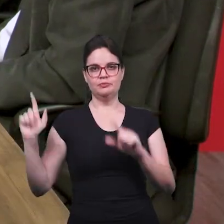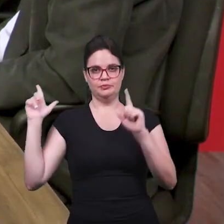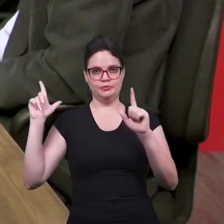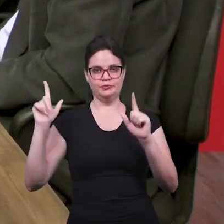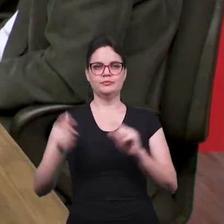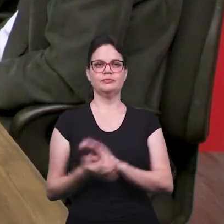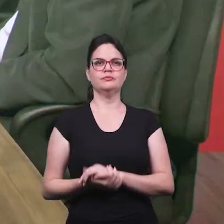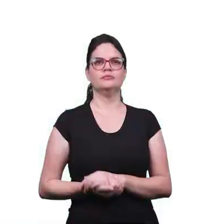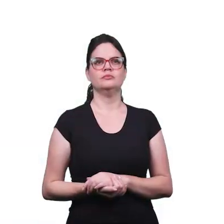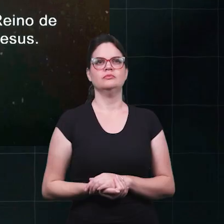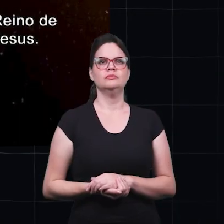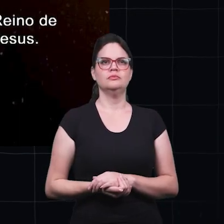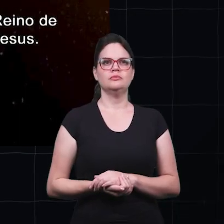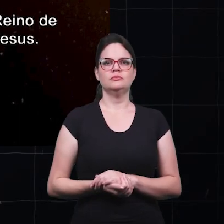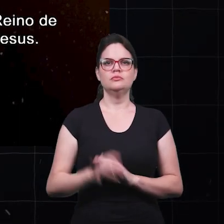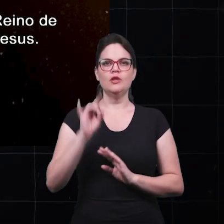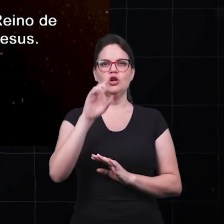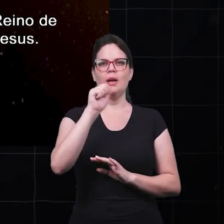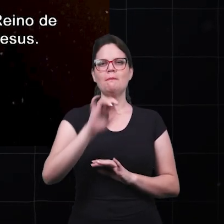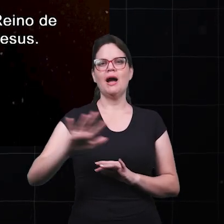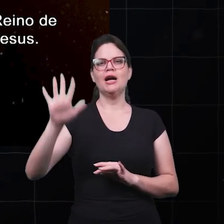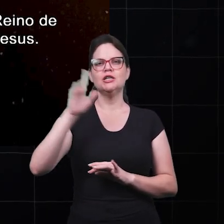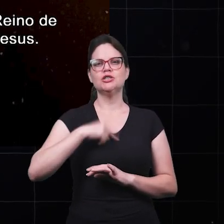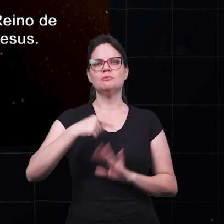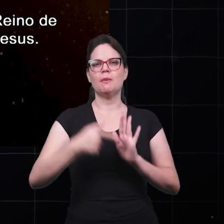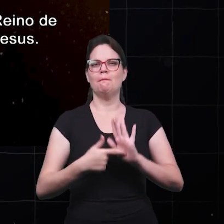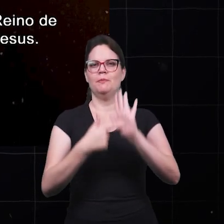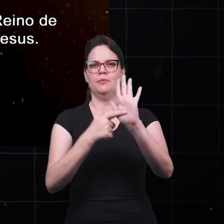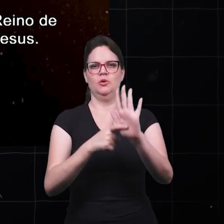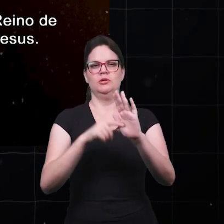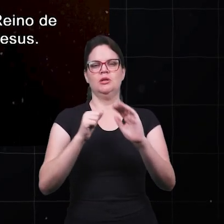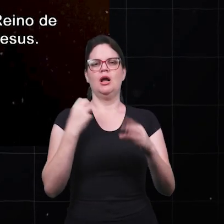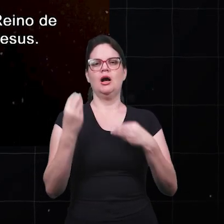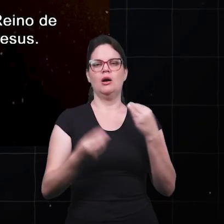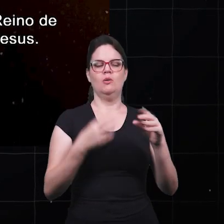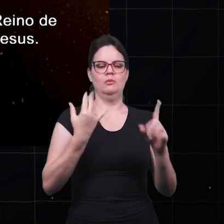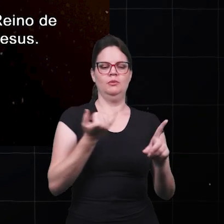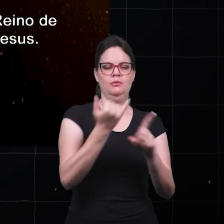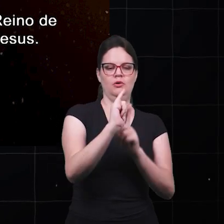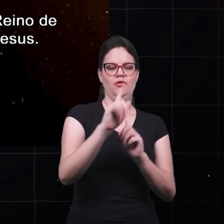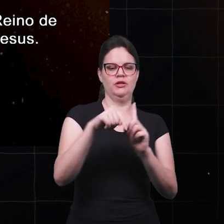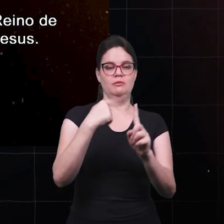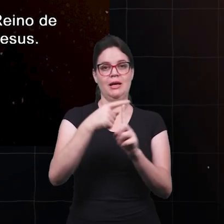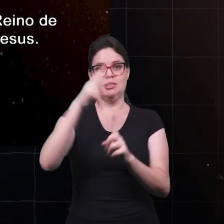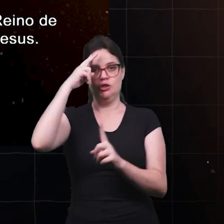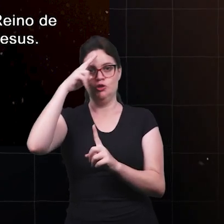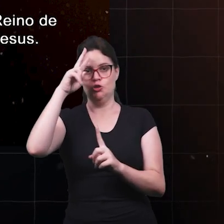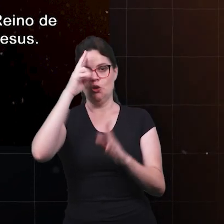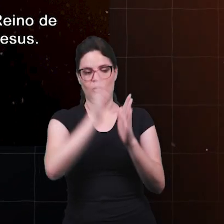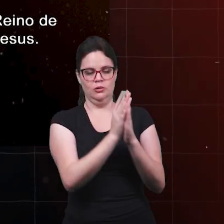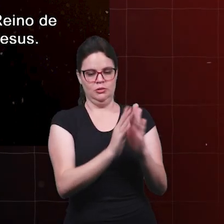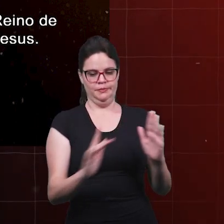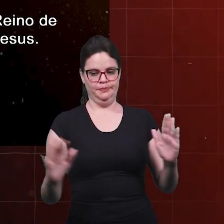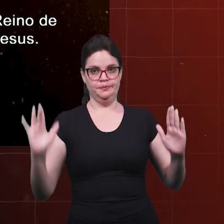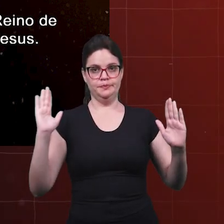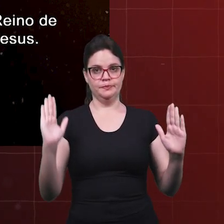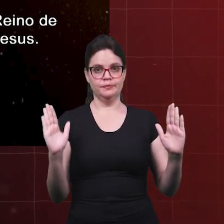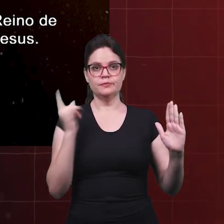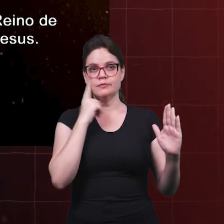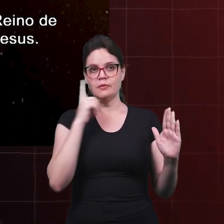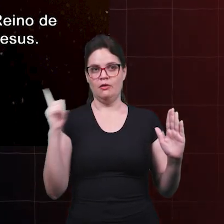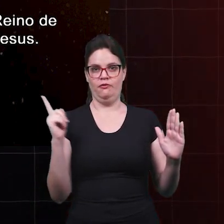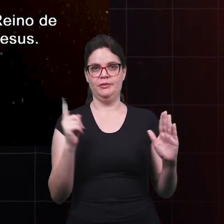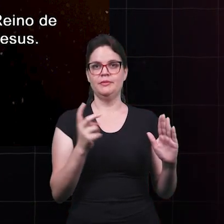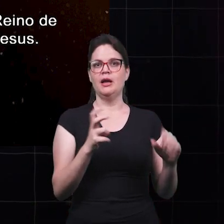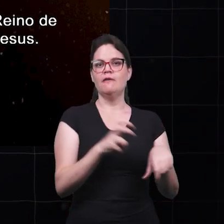que nós fizemos é para demonstrar esse aspecto profético histórico ao longo dos anos. Nós vamos ver aqui, ó, antes da